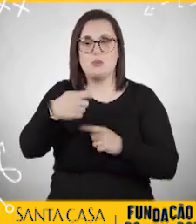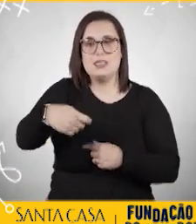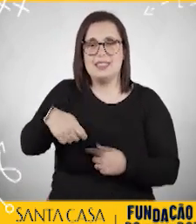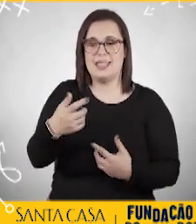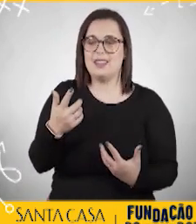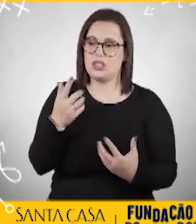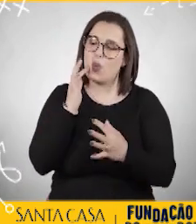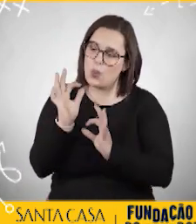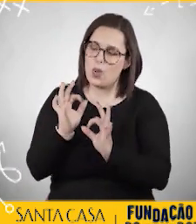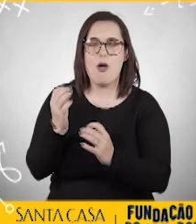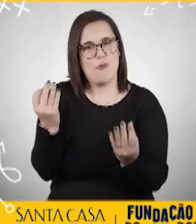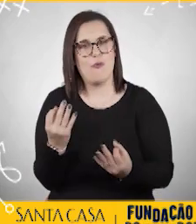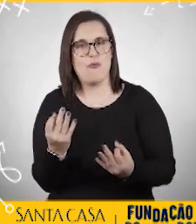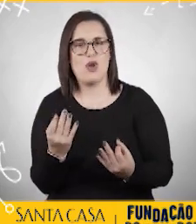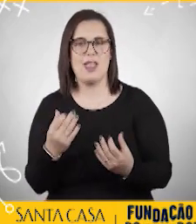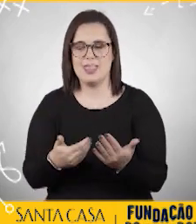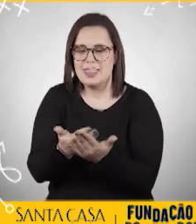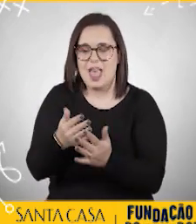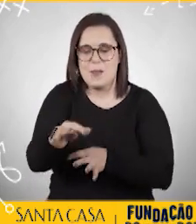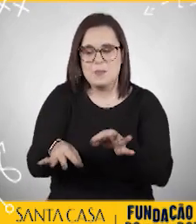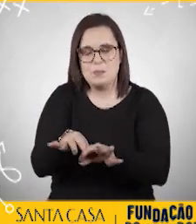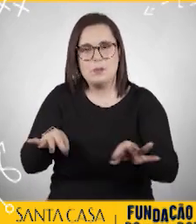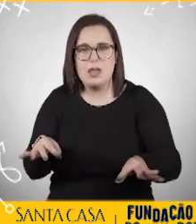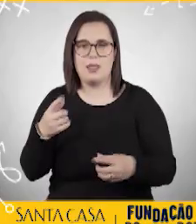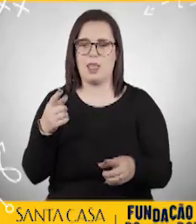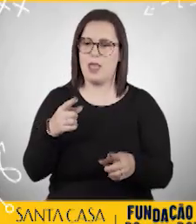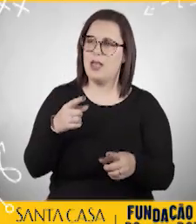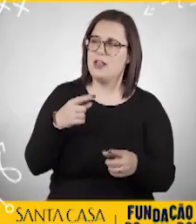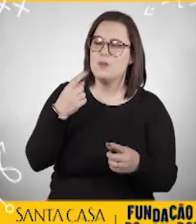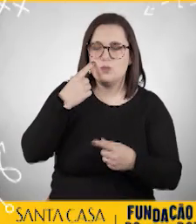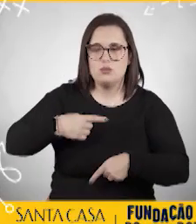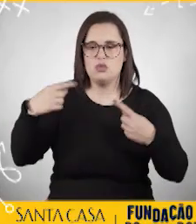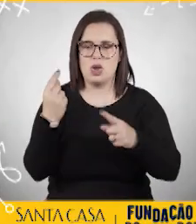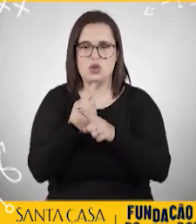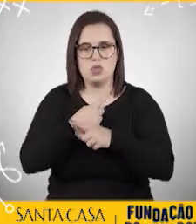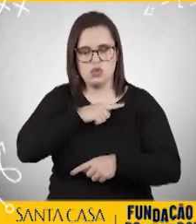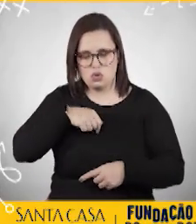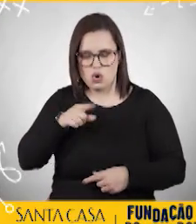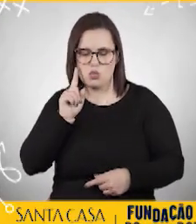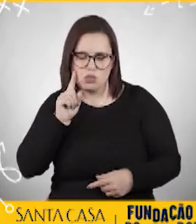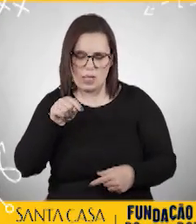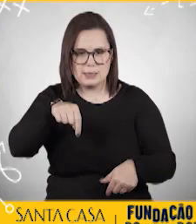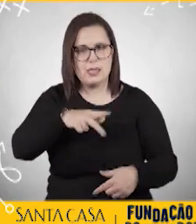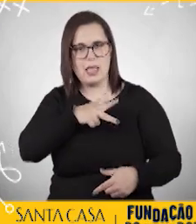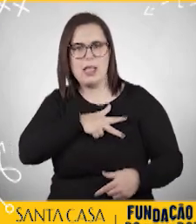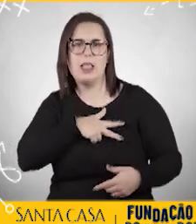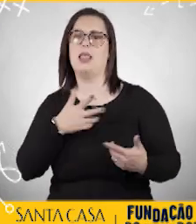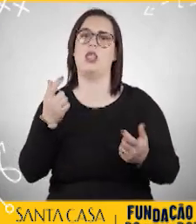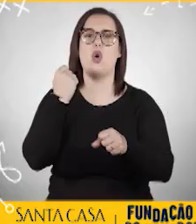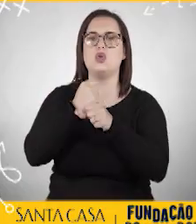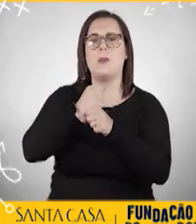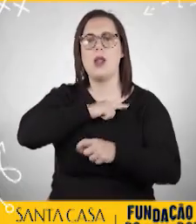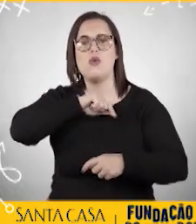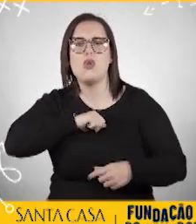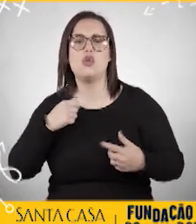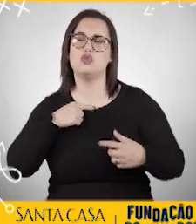Pedro Pensa tem tido esse cuidado de mostrar também aquilo que, o quanto nós podemos ser importantes para a Liga Fundação e